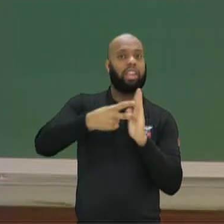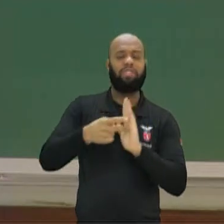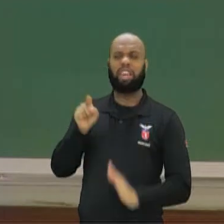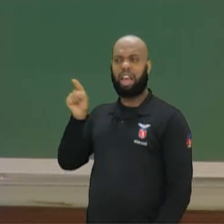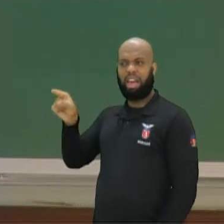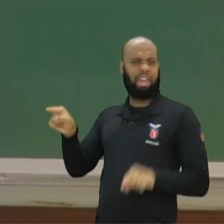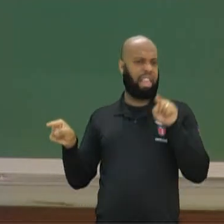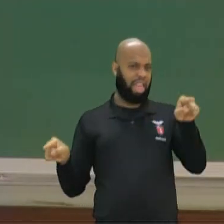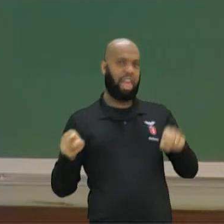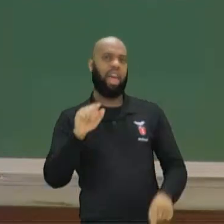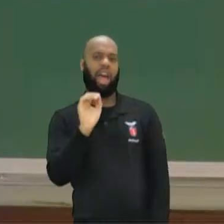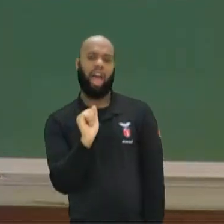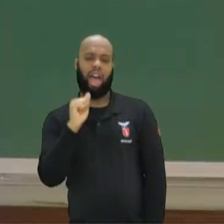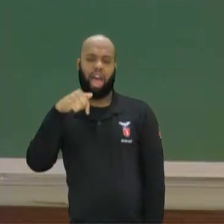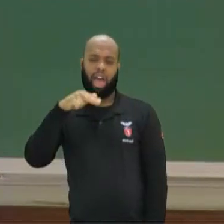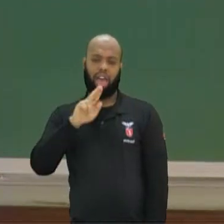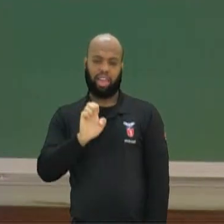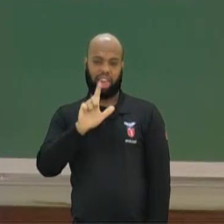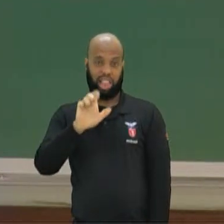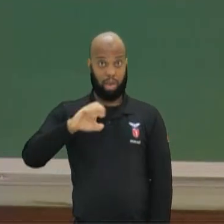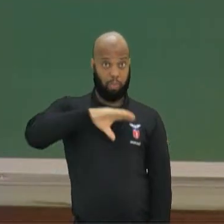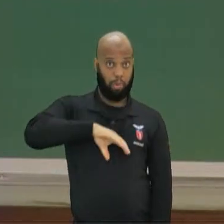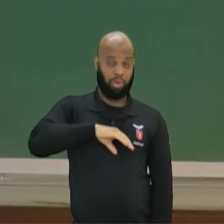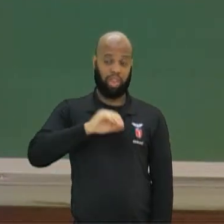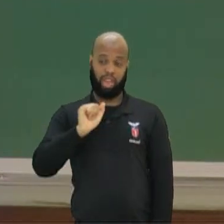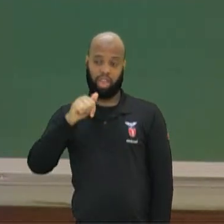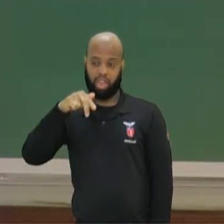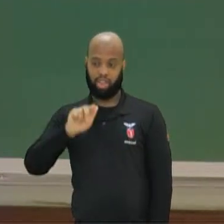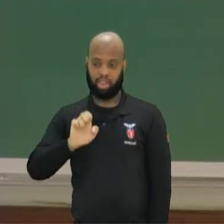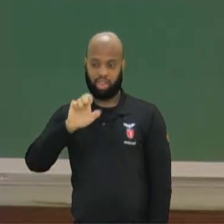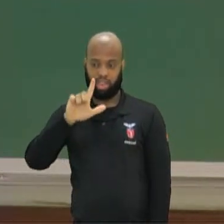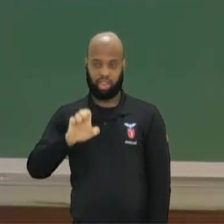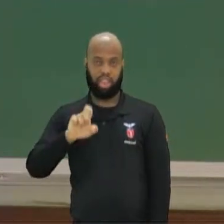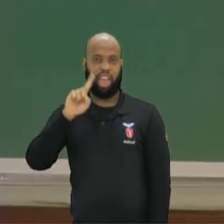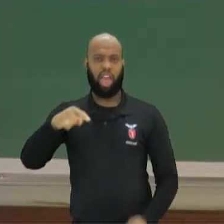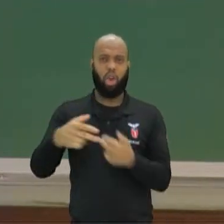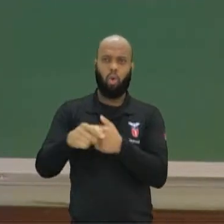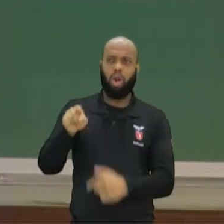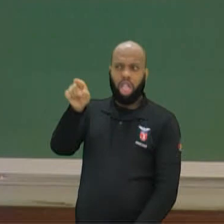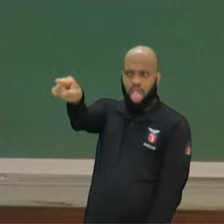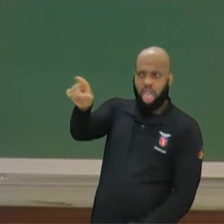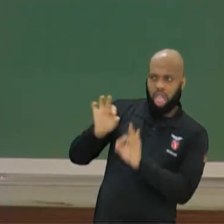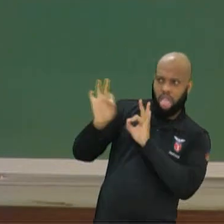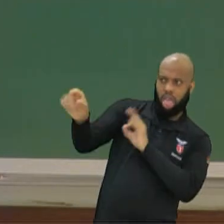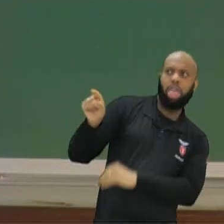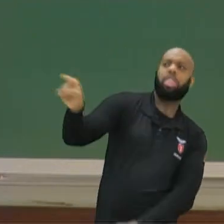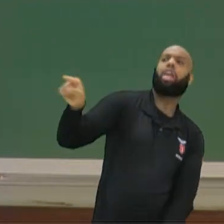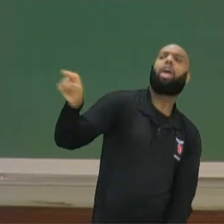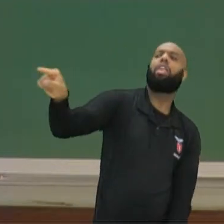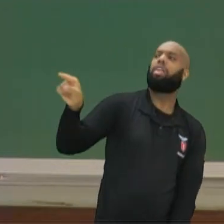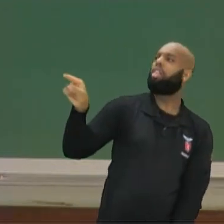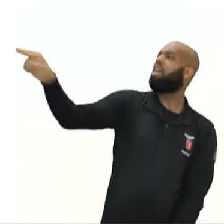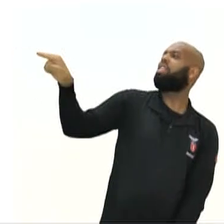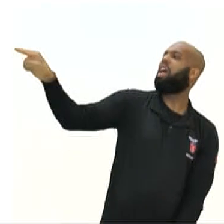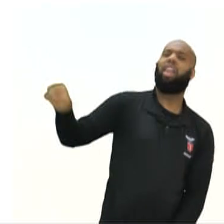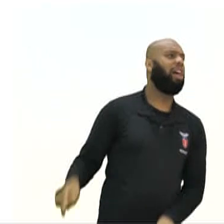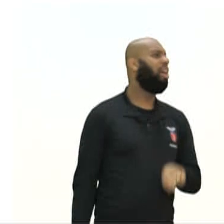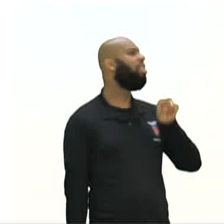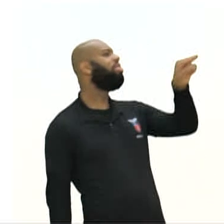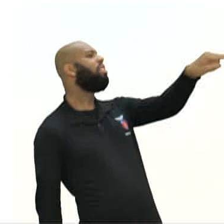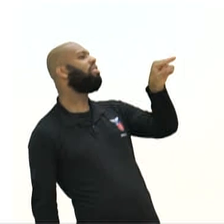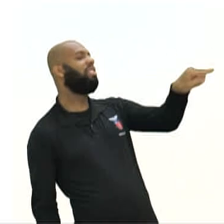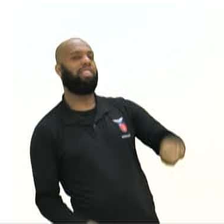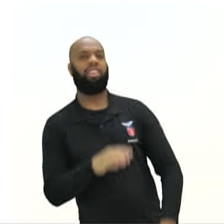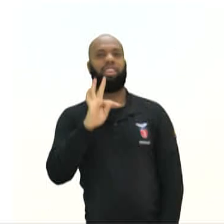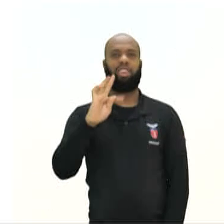ou aquelas. É utilizado no plural para se referir a coisas que estão longe, digamos assim, tá? Mas assim, é muito